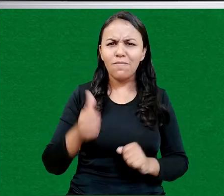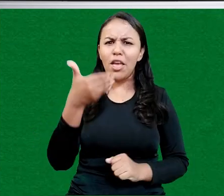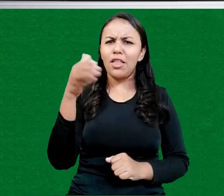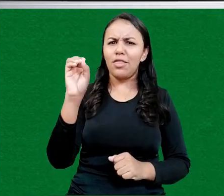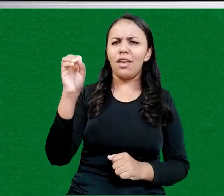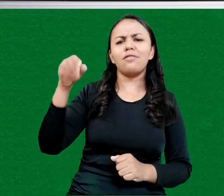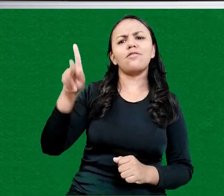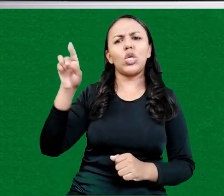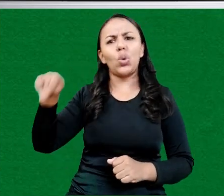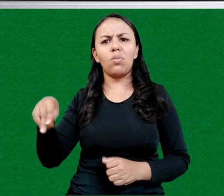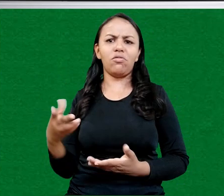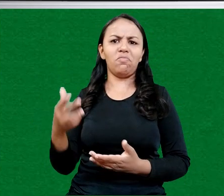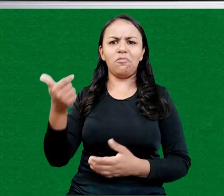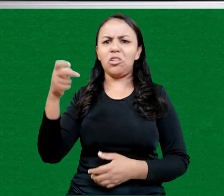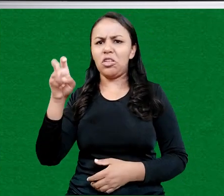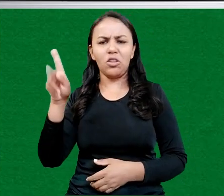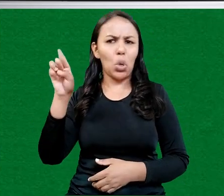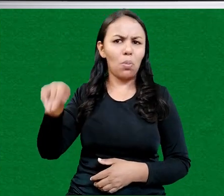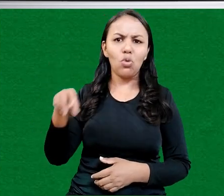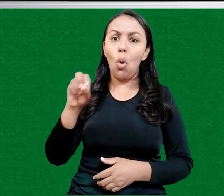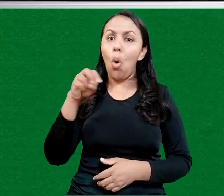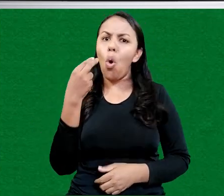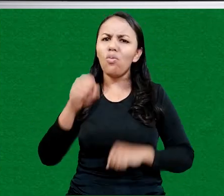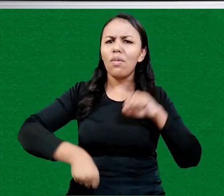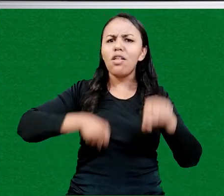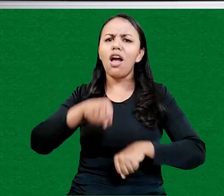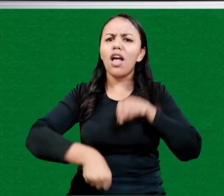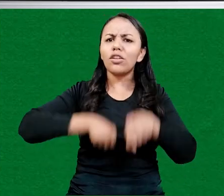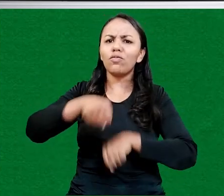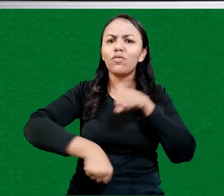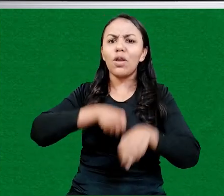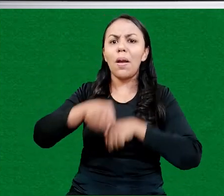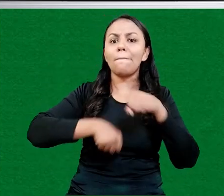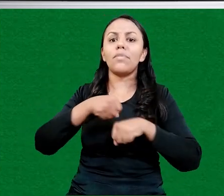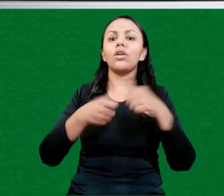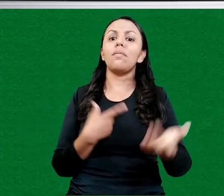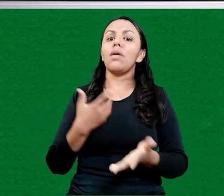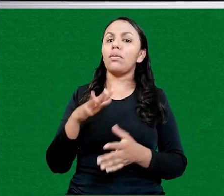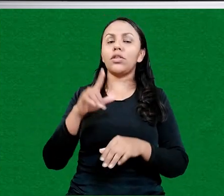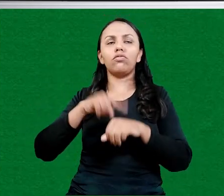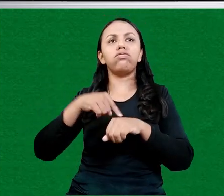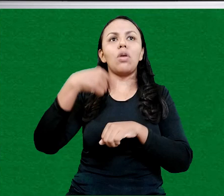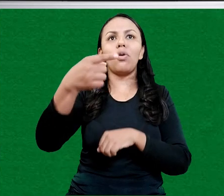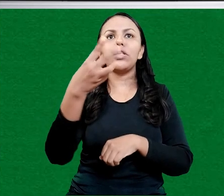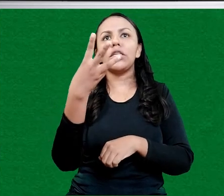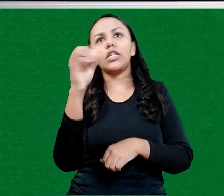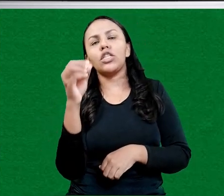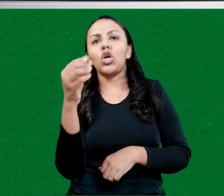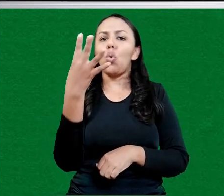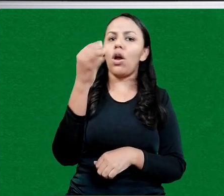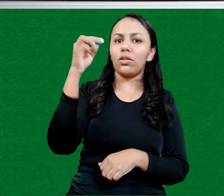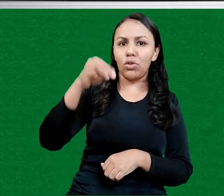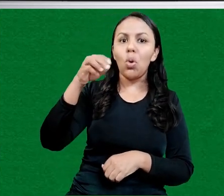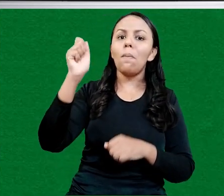15 quilômetros, estou pedalando, durante a prova, depois de 30, 40 minutos, eu posso consumir